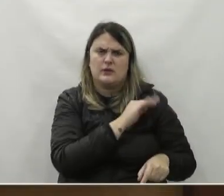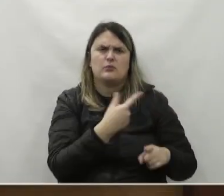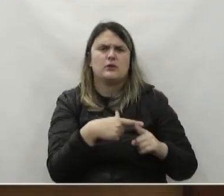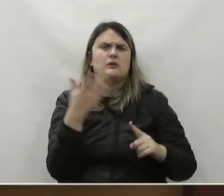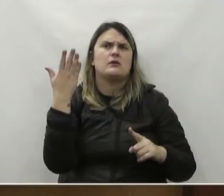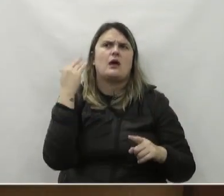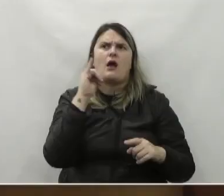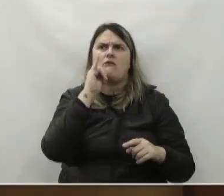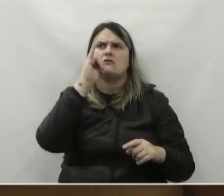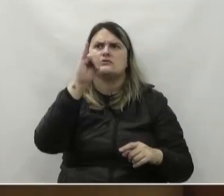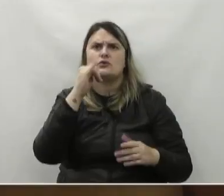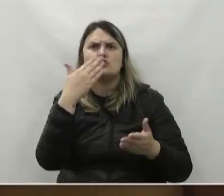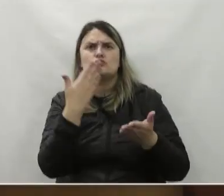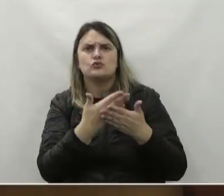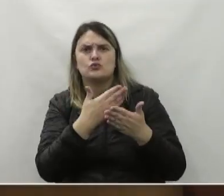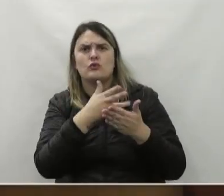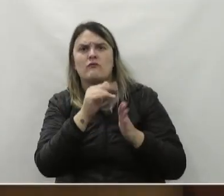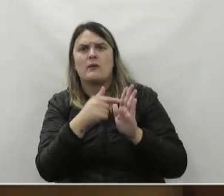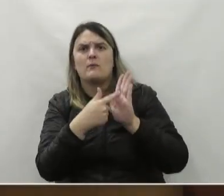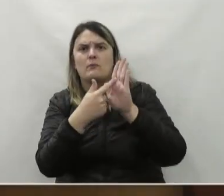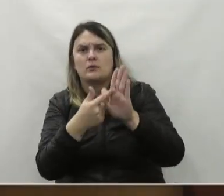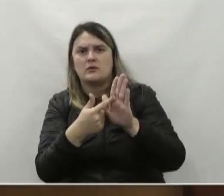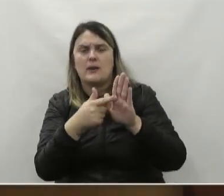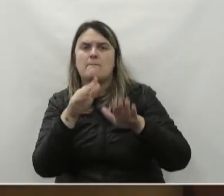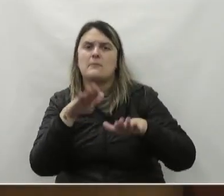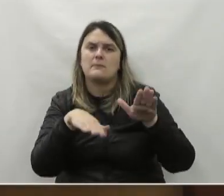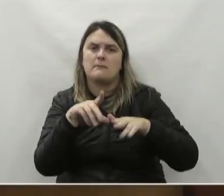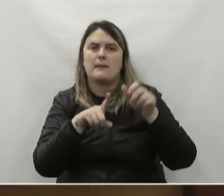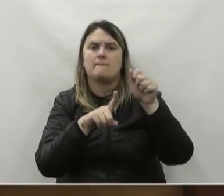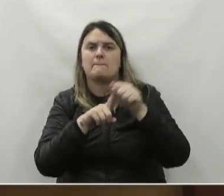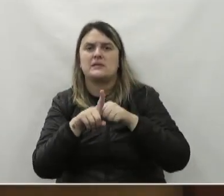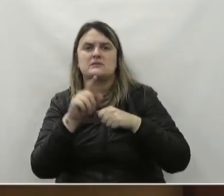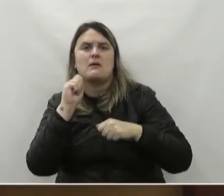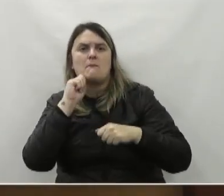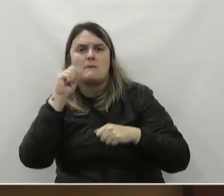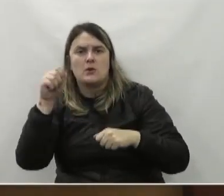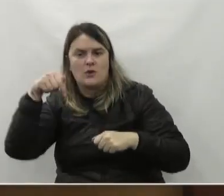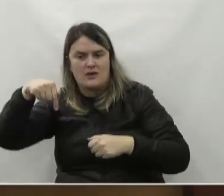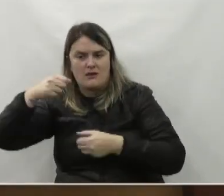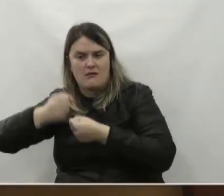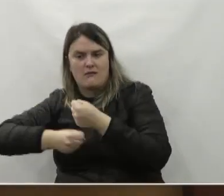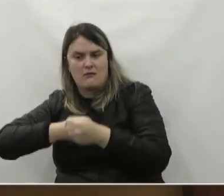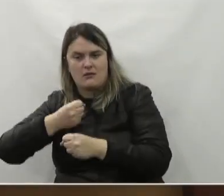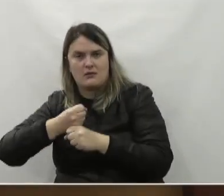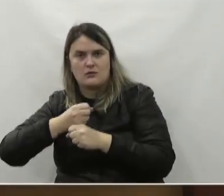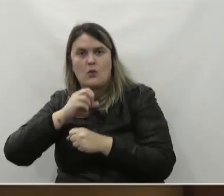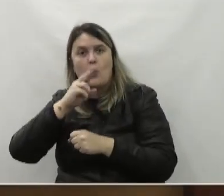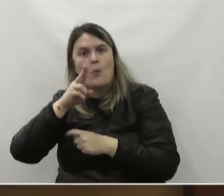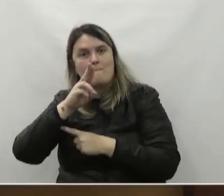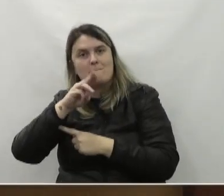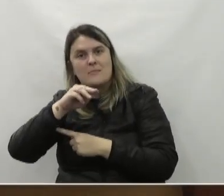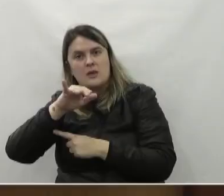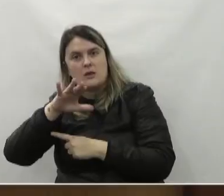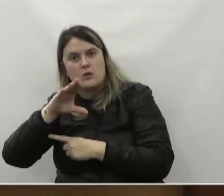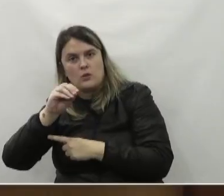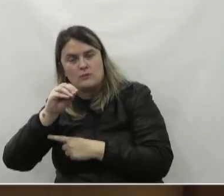que o estudo seria apresentado por volta do mês de abril, ou até mesmo de maio, né?